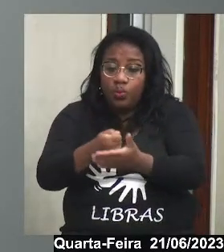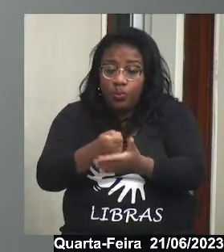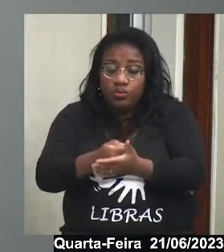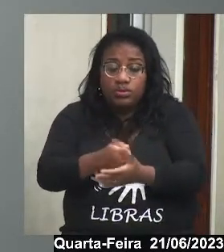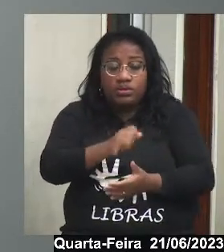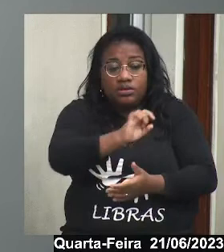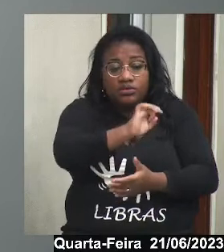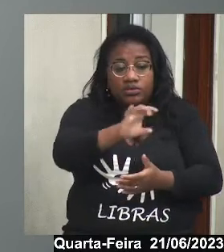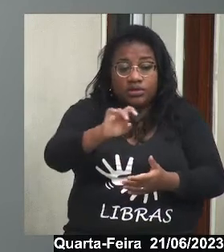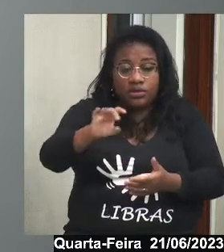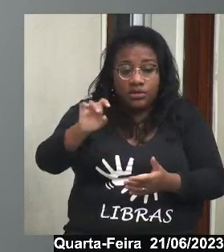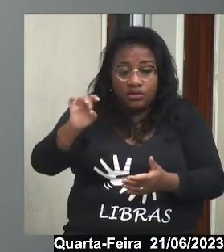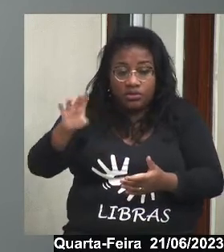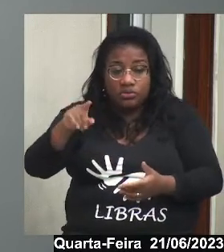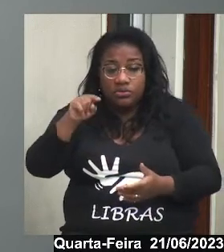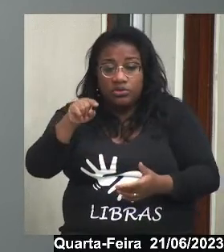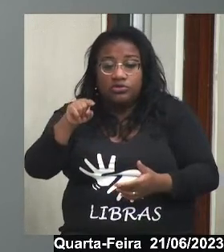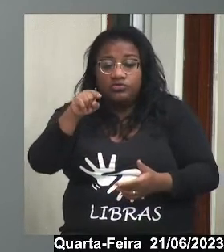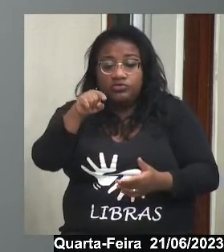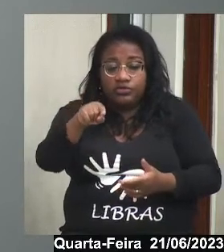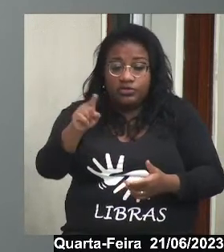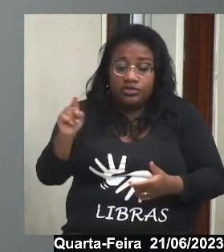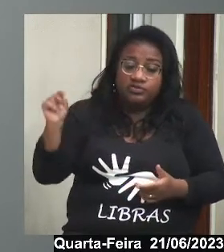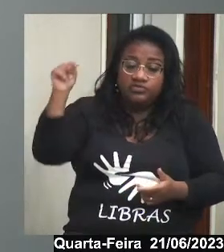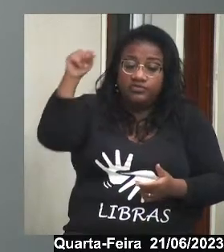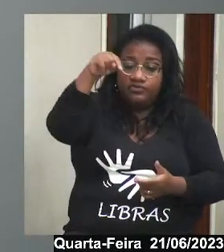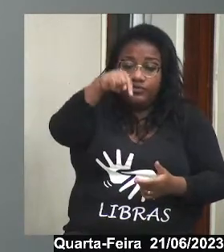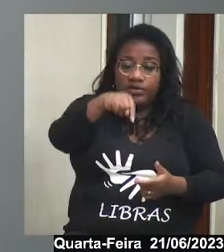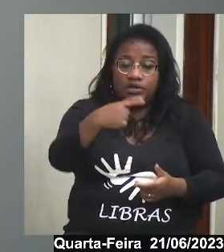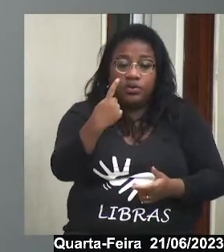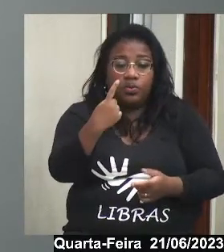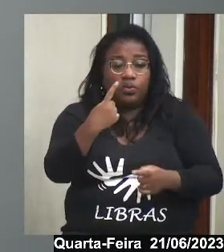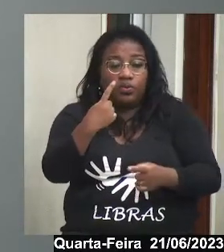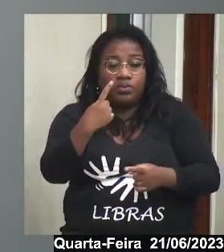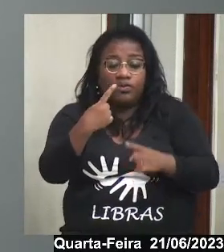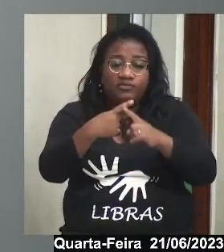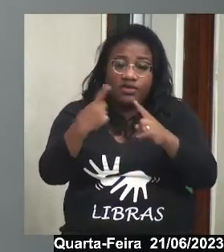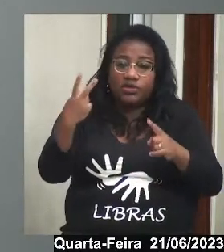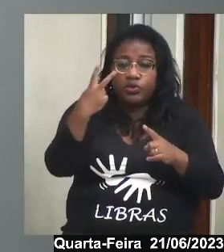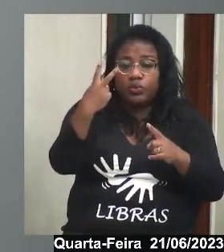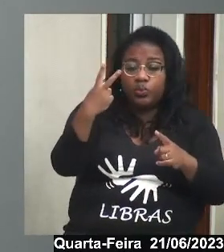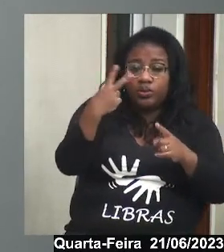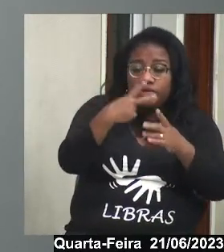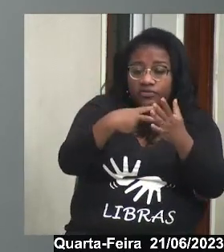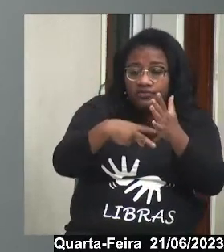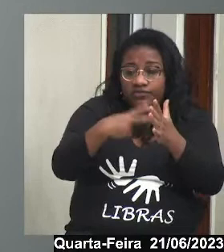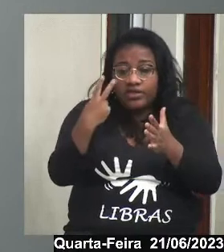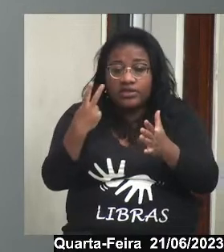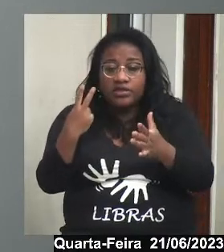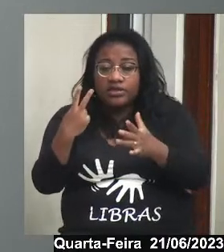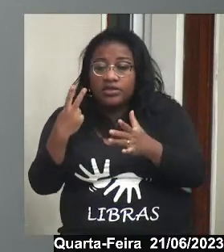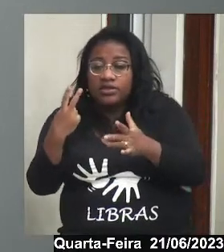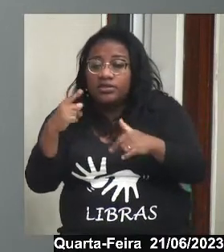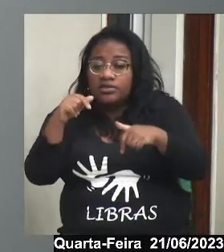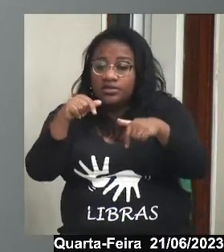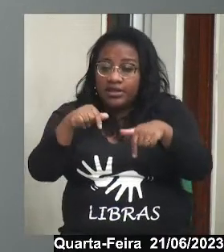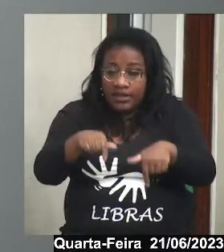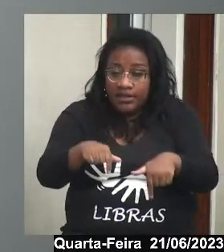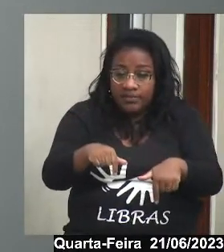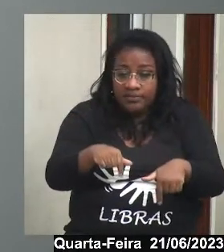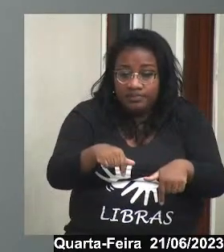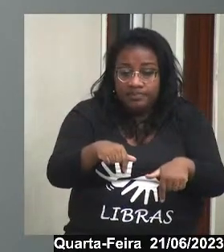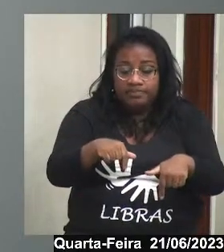vocês aqui. Porque se não fosse os expositores virem uma vez, duas vezes, três vezes aqui na